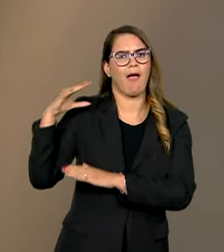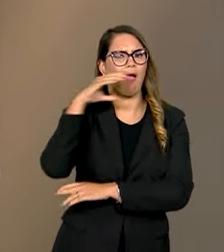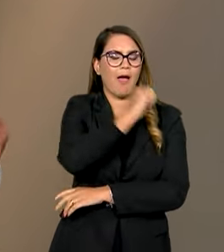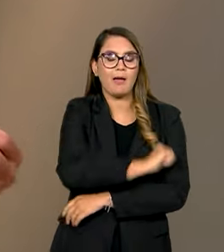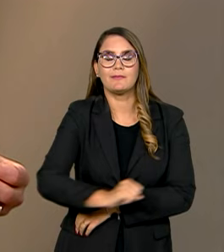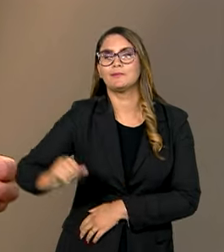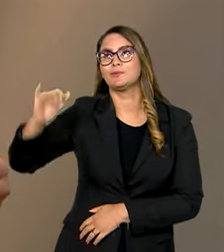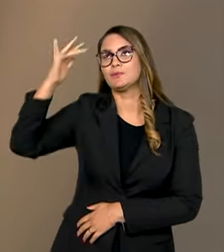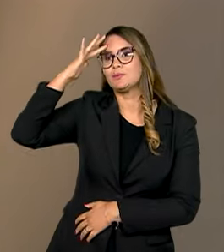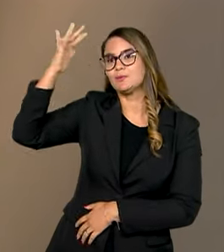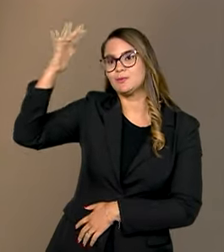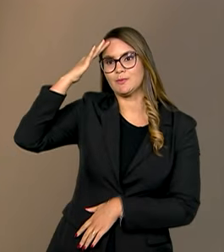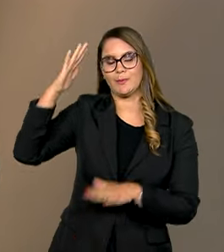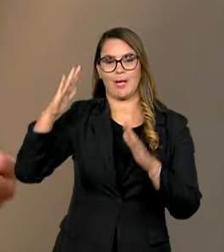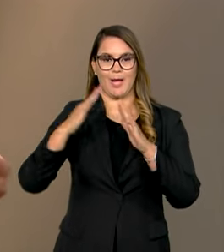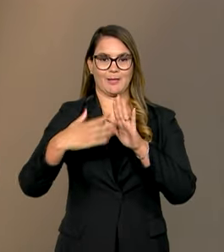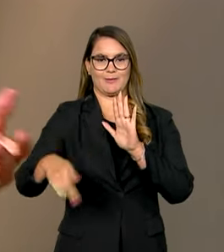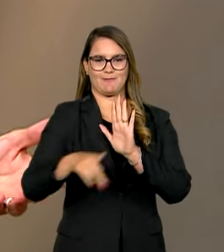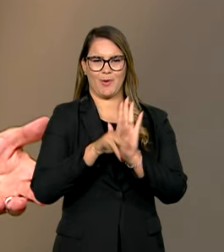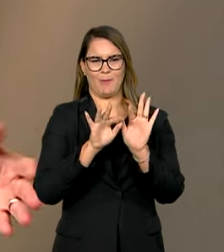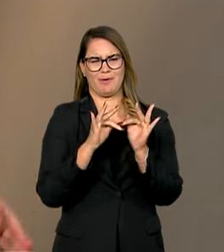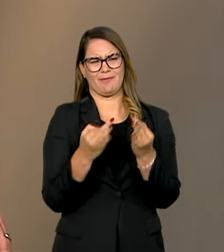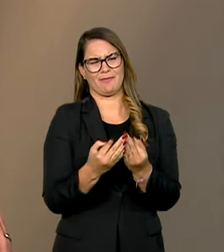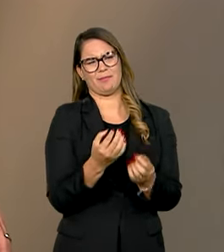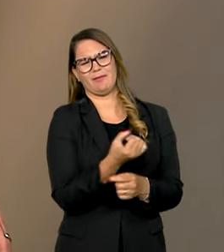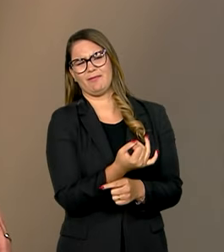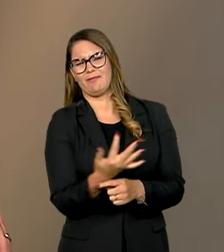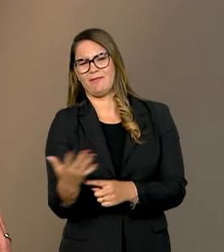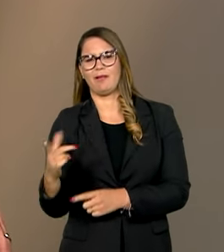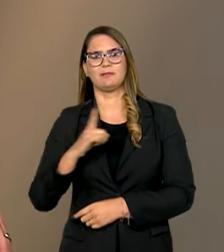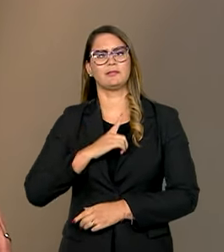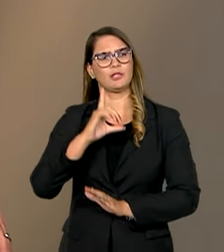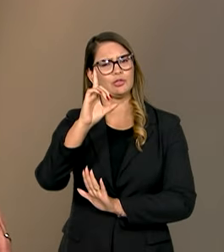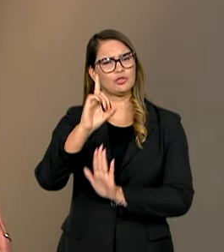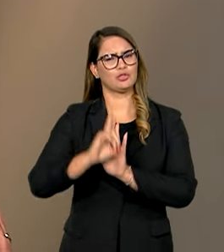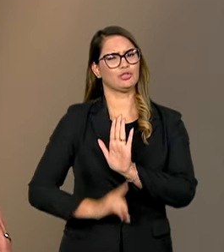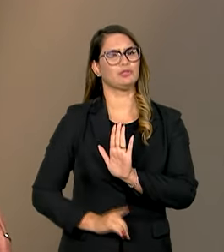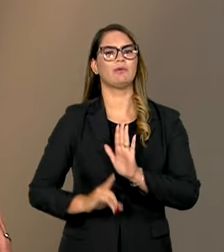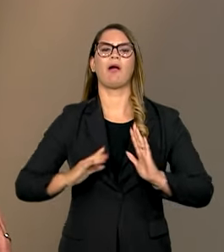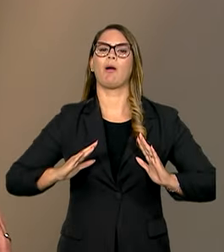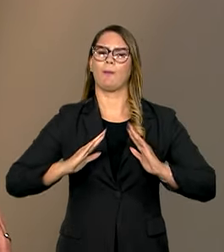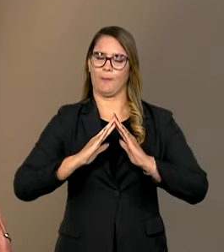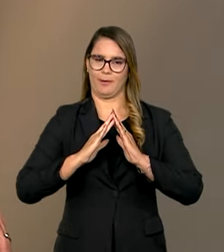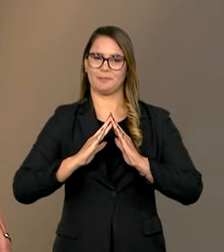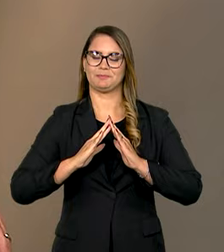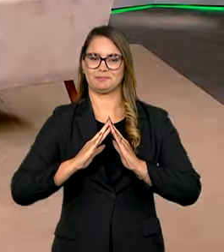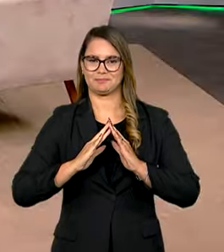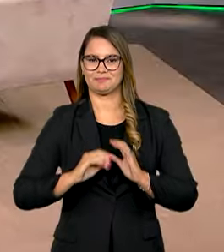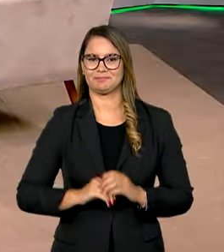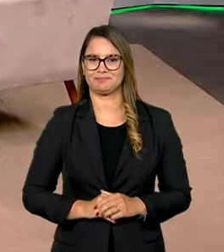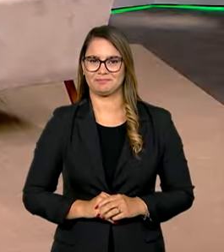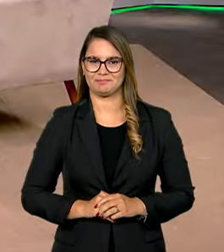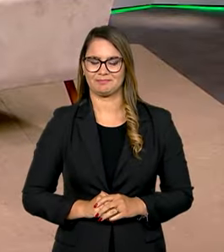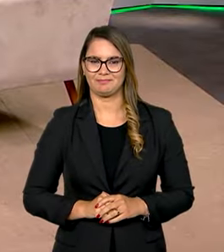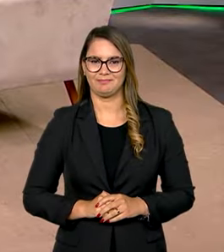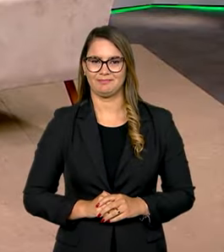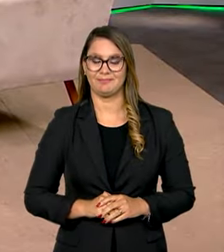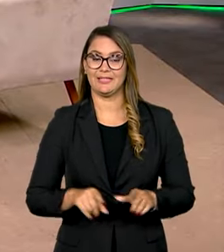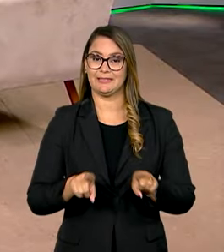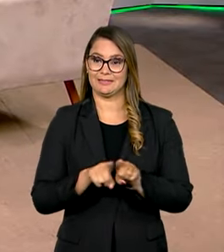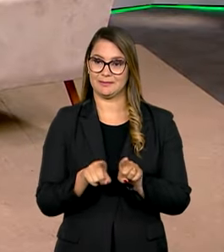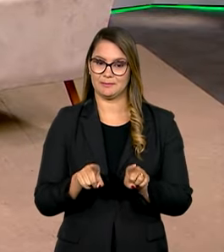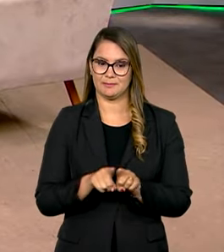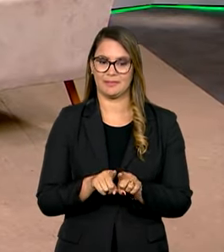de sonhos da casa própria, de muitas famílias que querem ter direito à sua moradia. Fora disso, Roberto, também